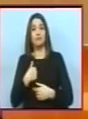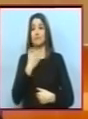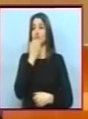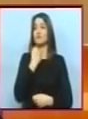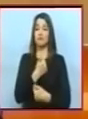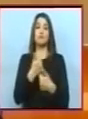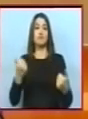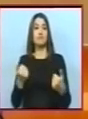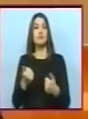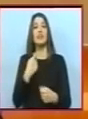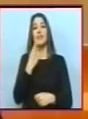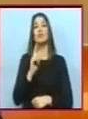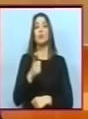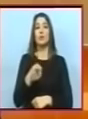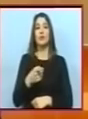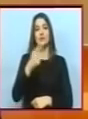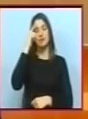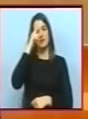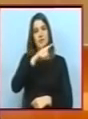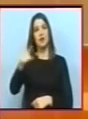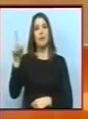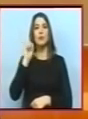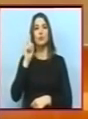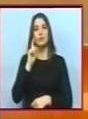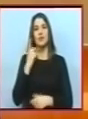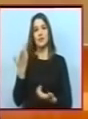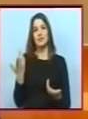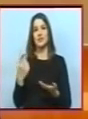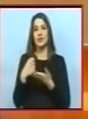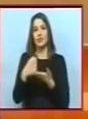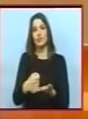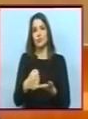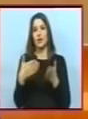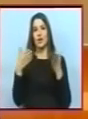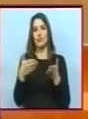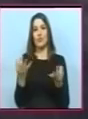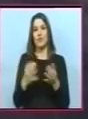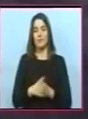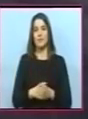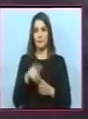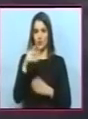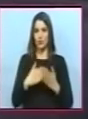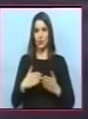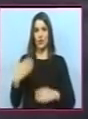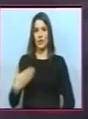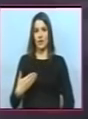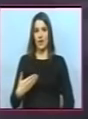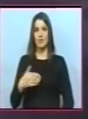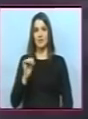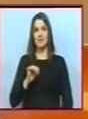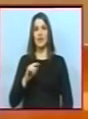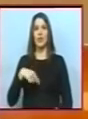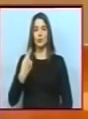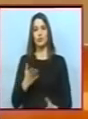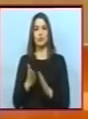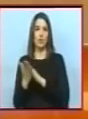que têm a consciência da importância da intervenção notarial. O Joaquim estudou Direito e acabou como notário.